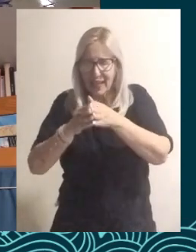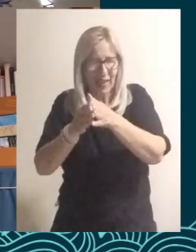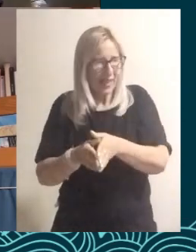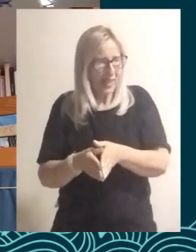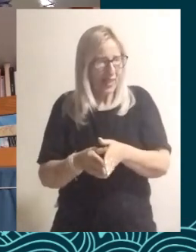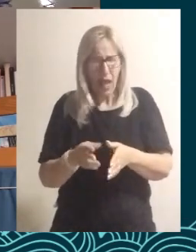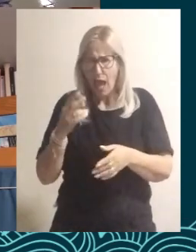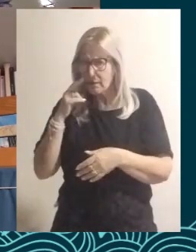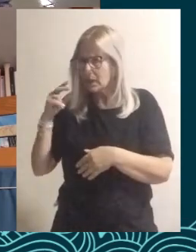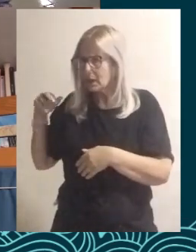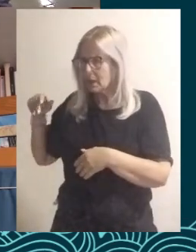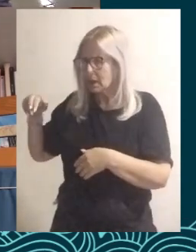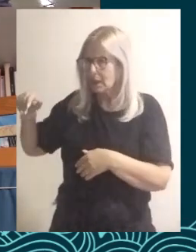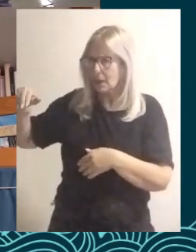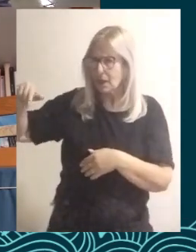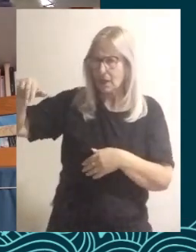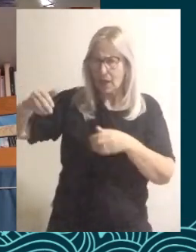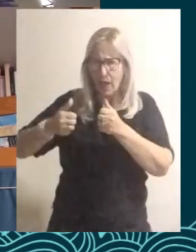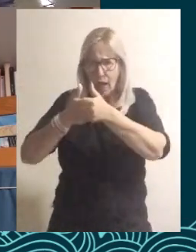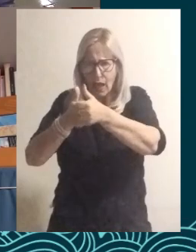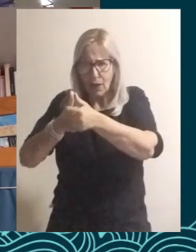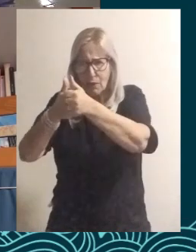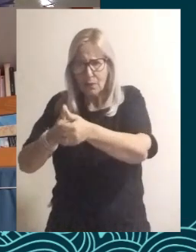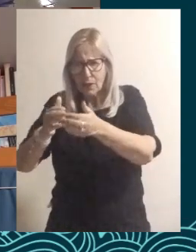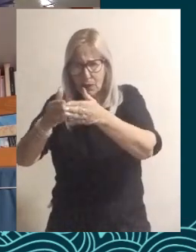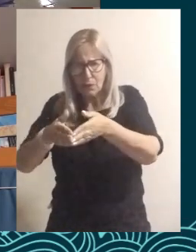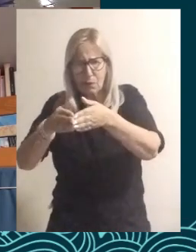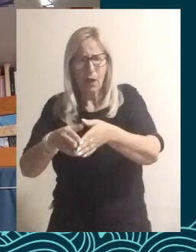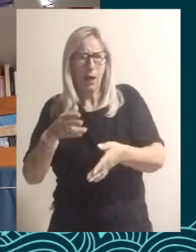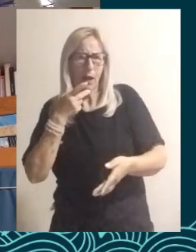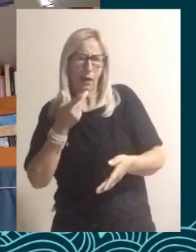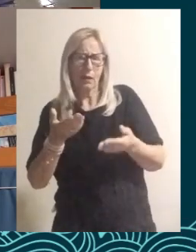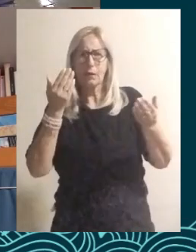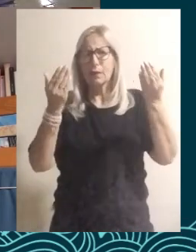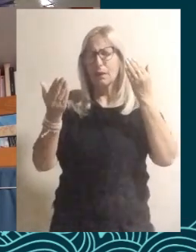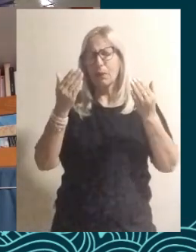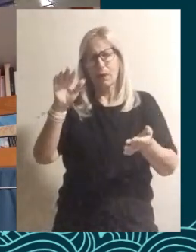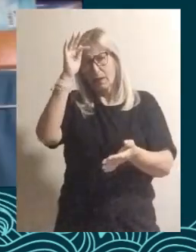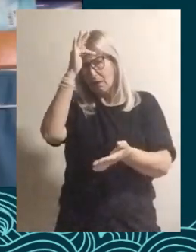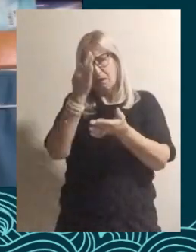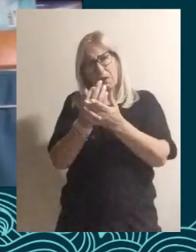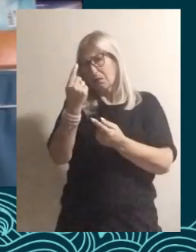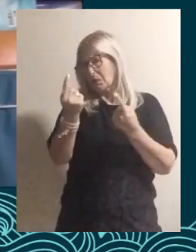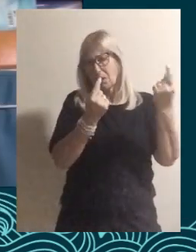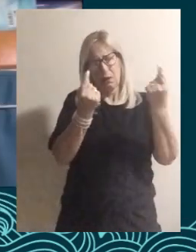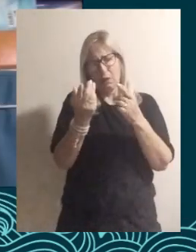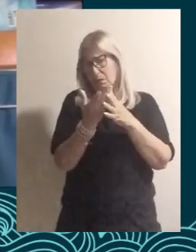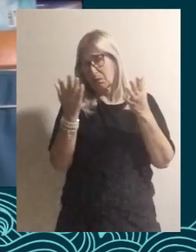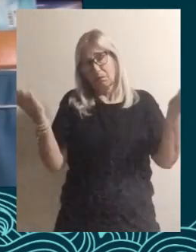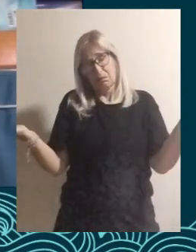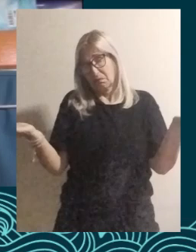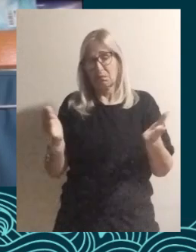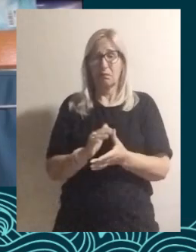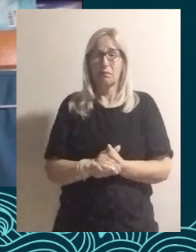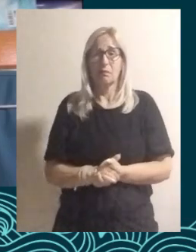enquanto eu estava navegando na visualização, eu vi algumas pessoas andando em terra acompanhando o barco. E aí eu acho que depende da crença de cada um,